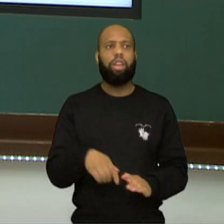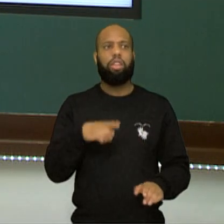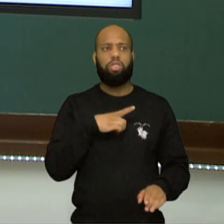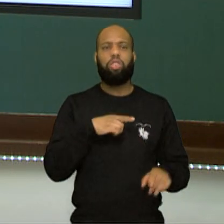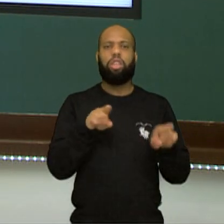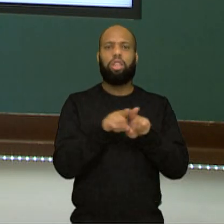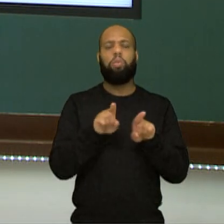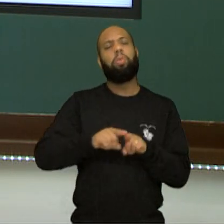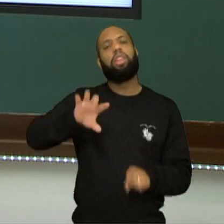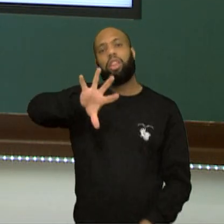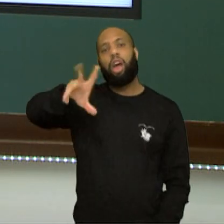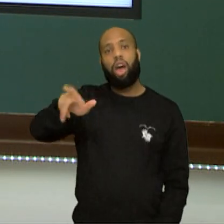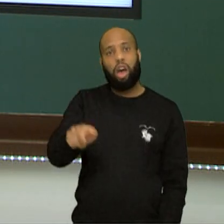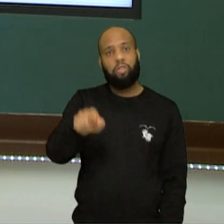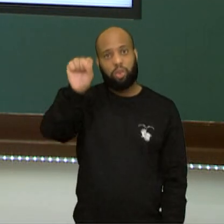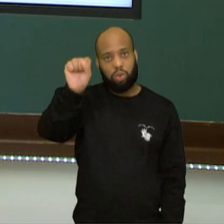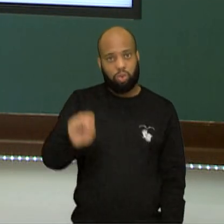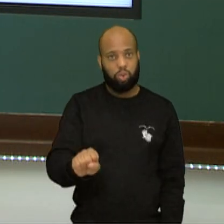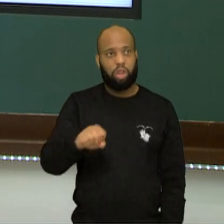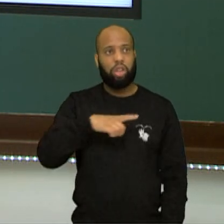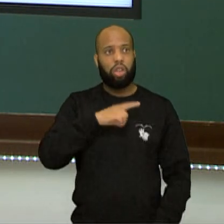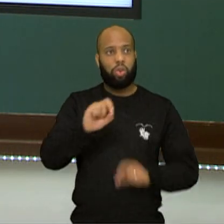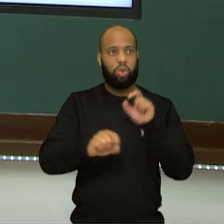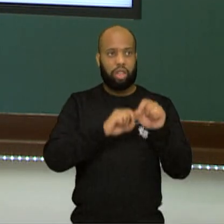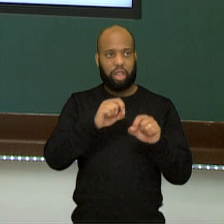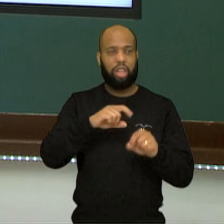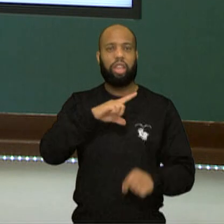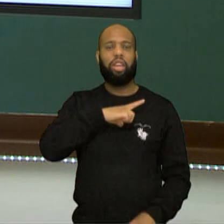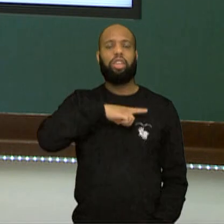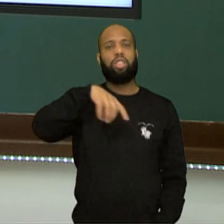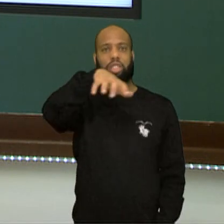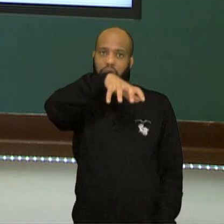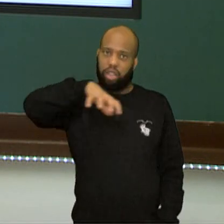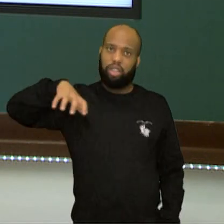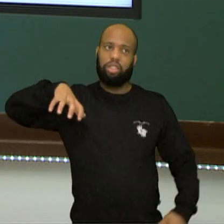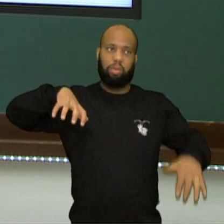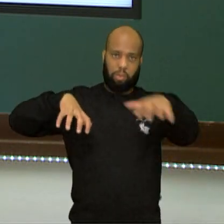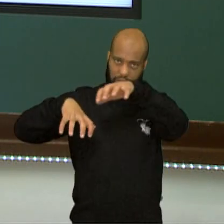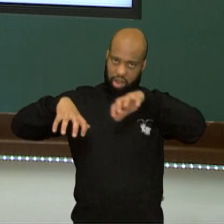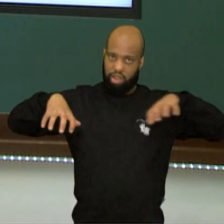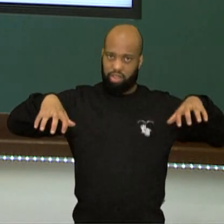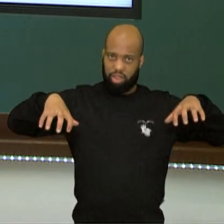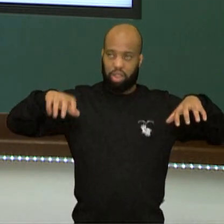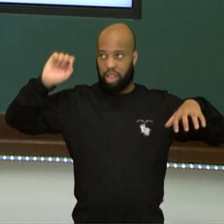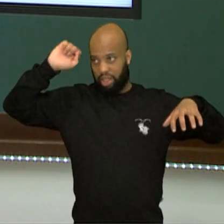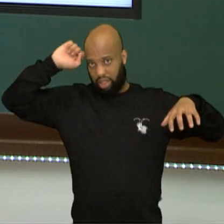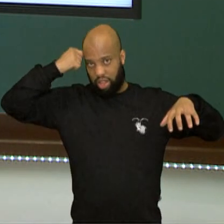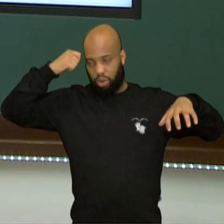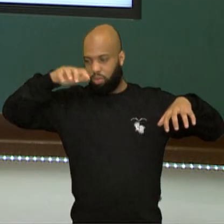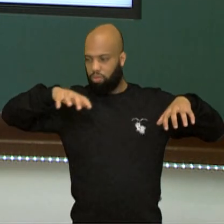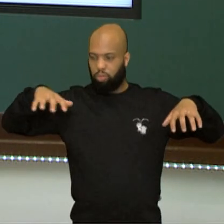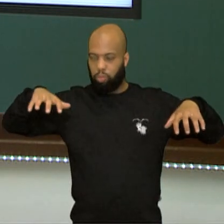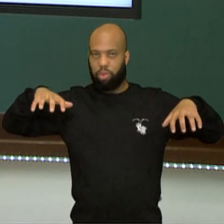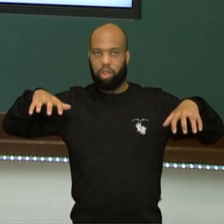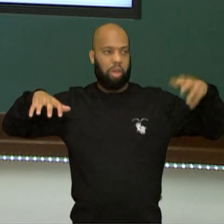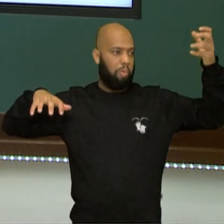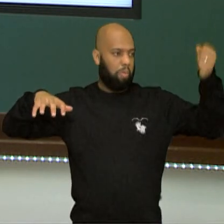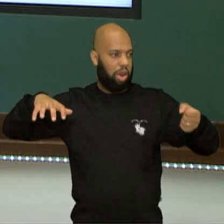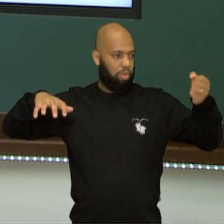lá na África do Sul o apartheid, ou seja, a divisão, negros e